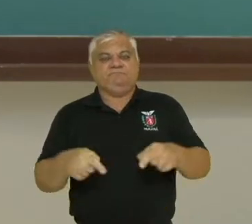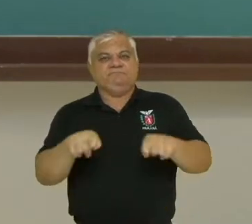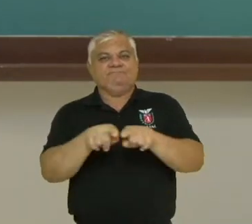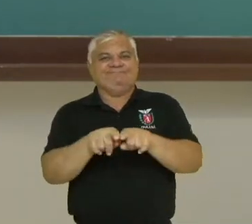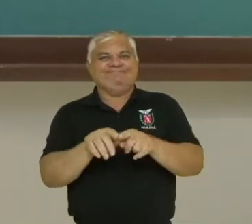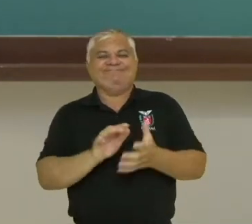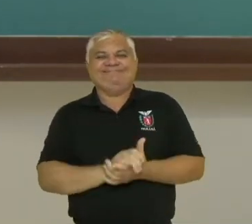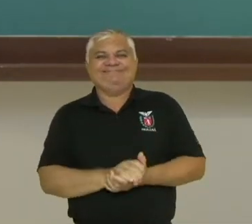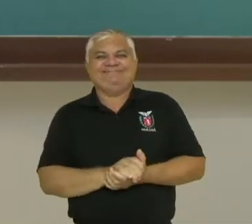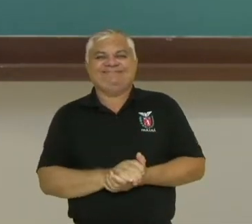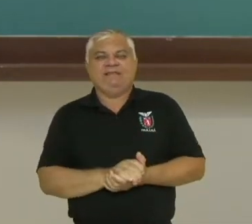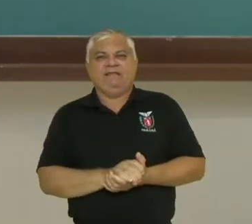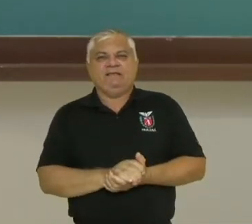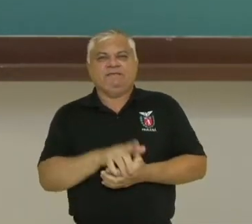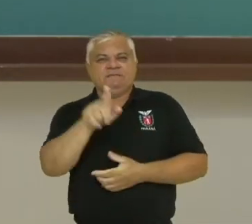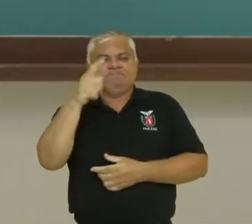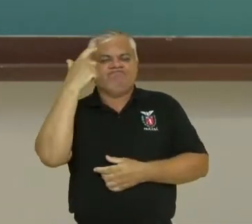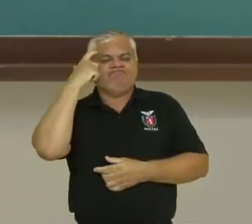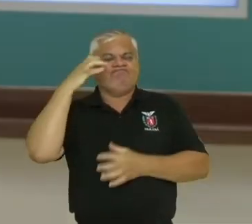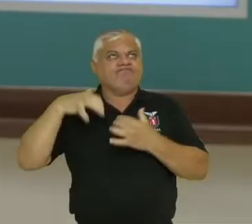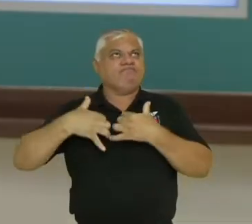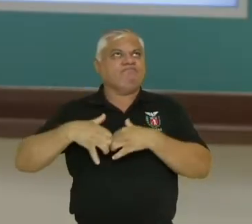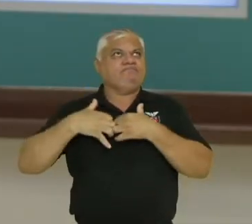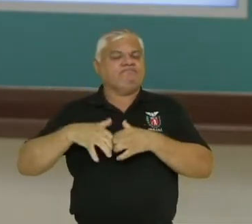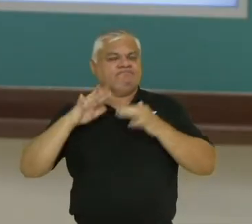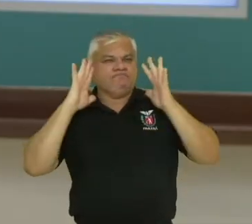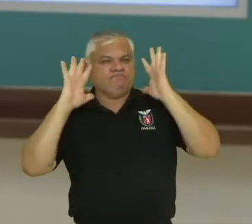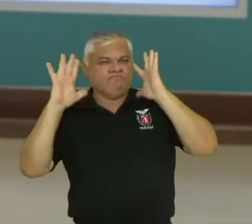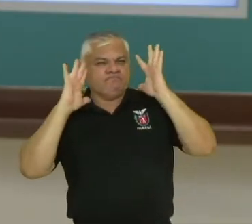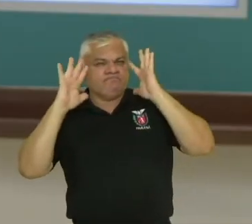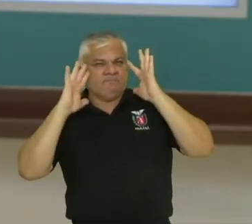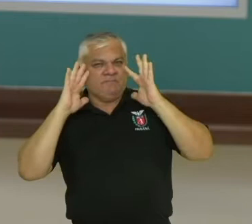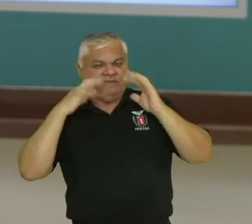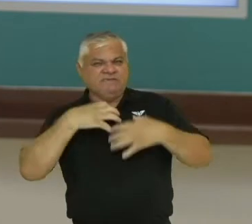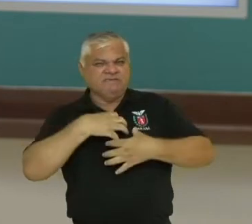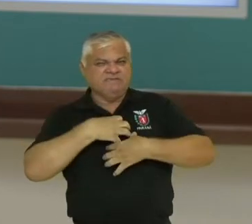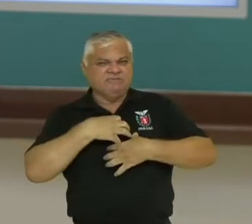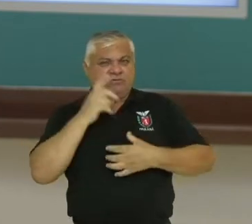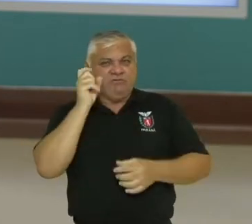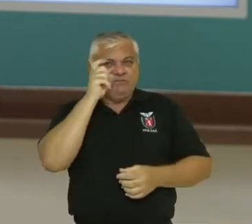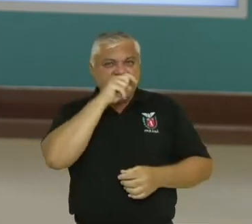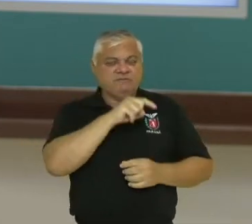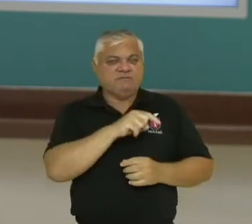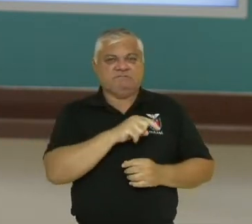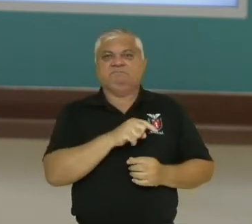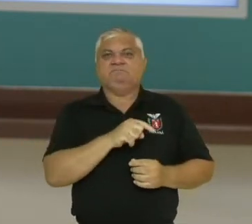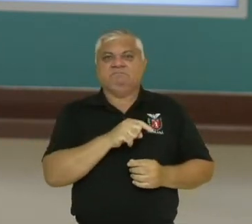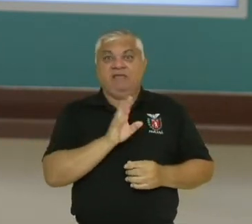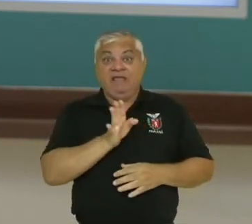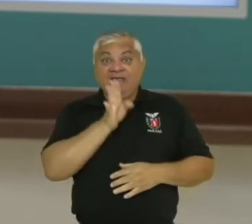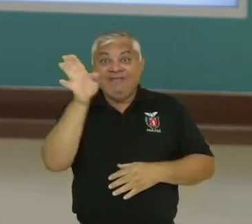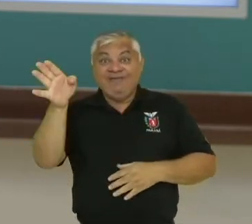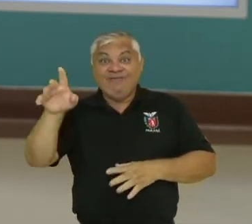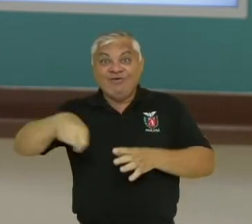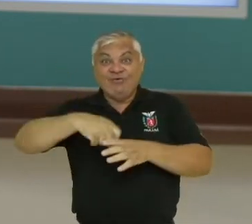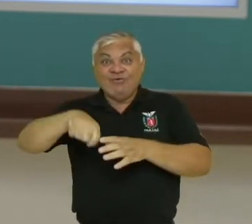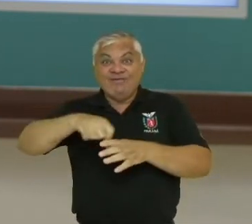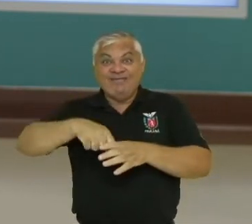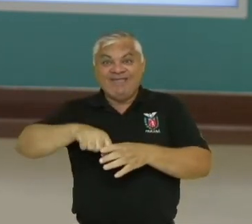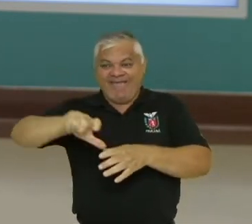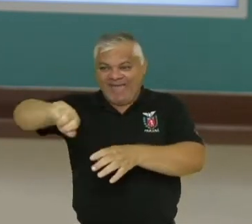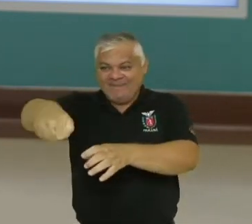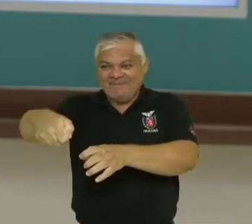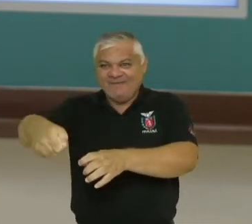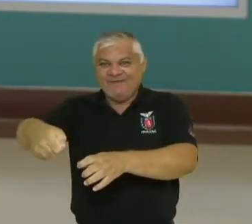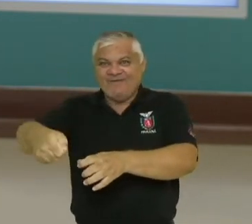Retornamos. Pensou bem nessa atividade? Sentiu dificuldade? Não acredito. Você foi até a cozinha, abriu a